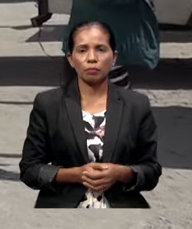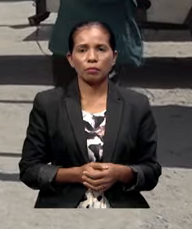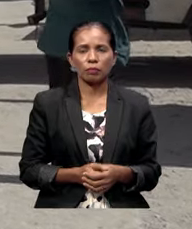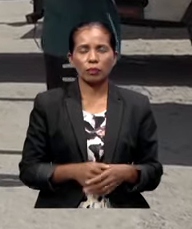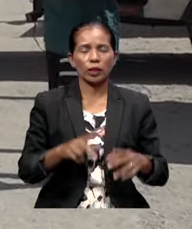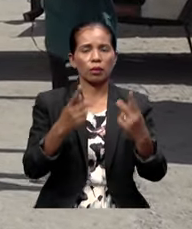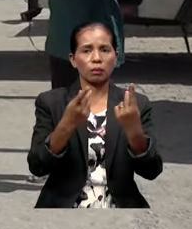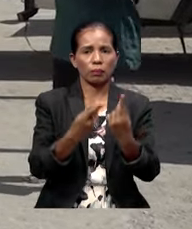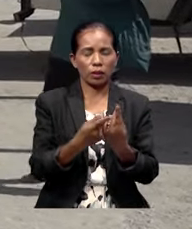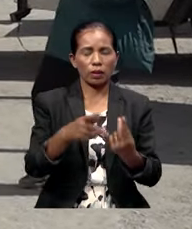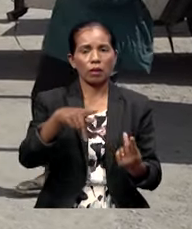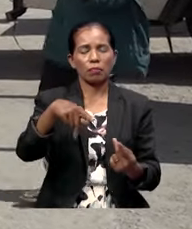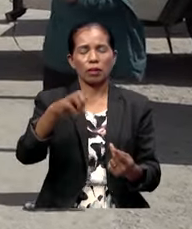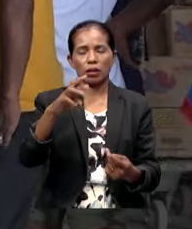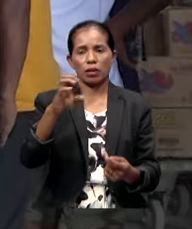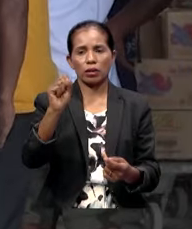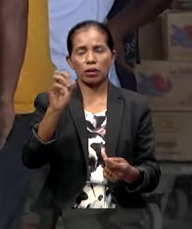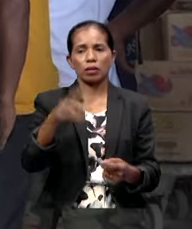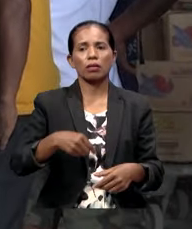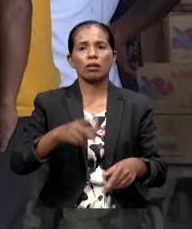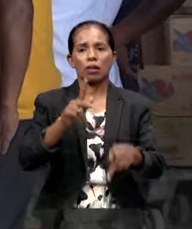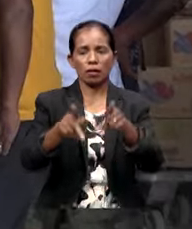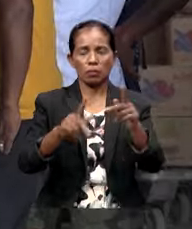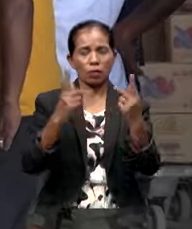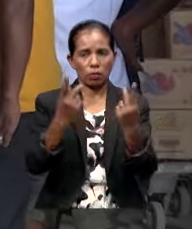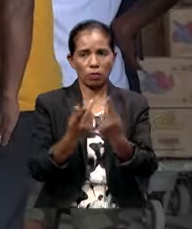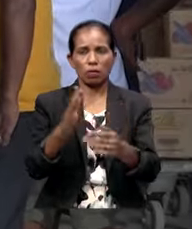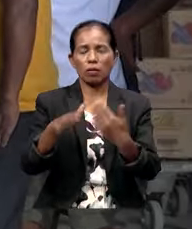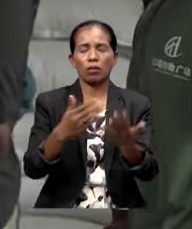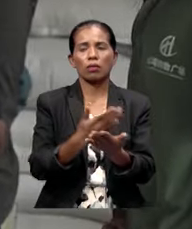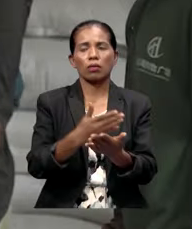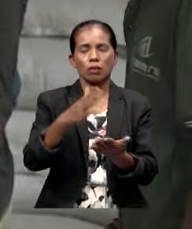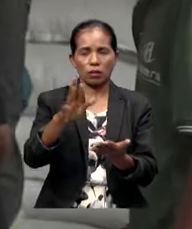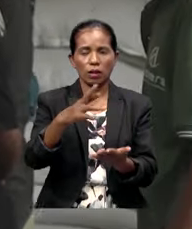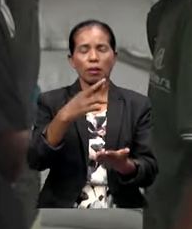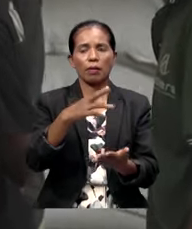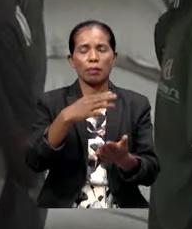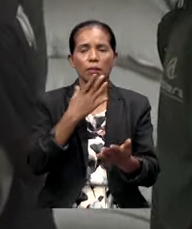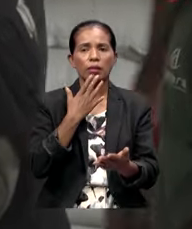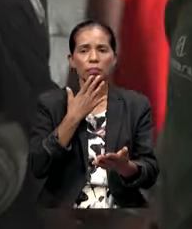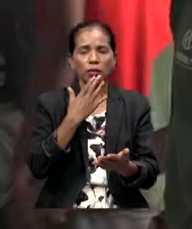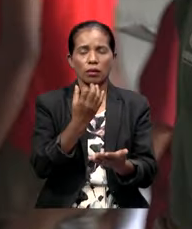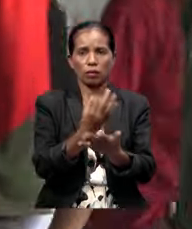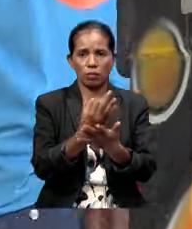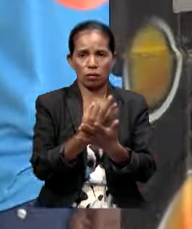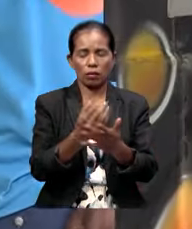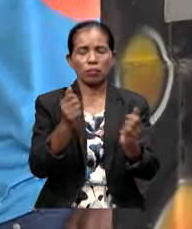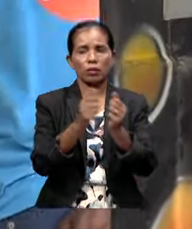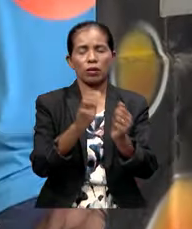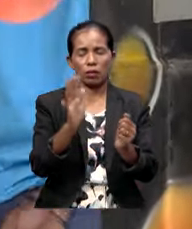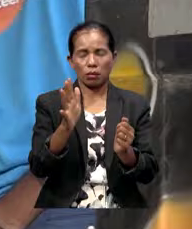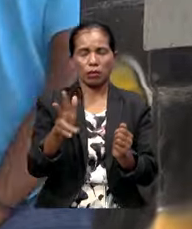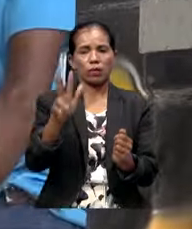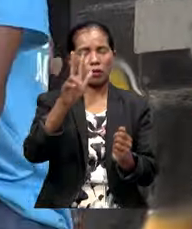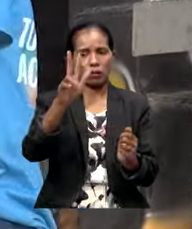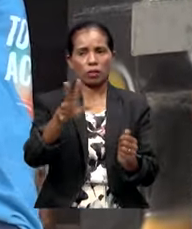Empresa Perisos continua a provita situação hori obriga comprador sira atu sosa masing midar ho preso dolar americano 5.03 kada